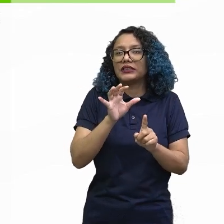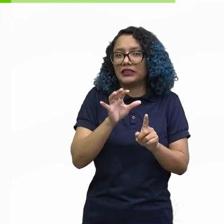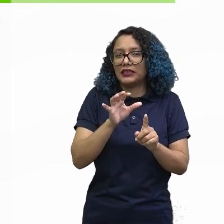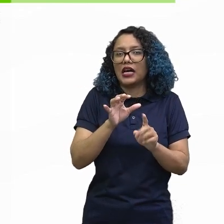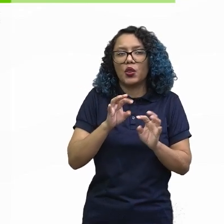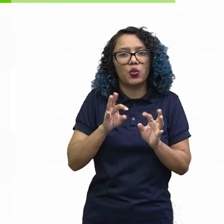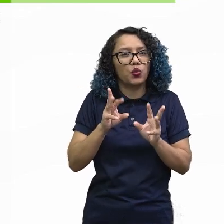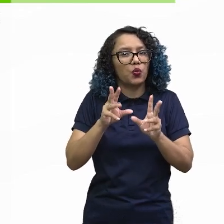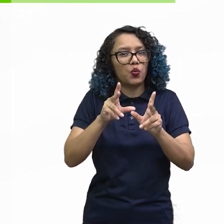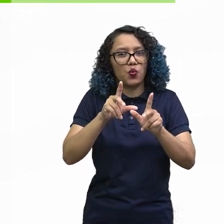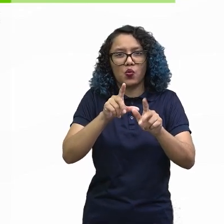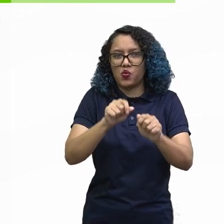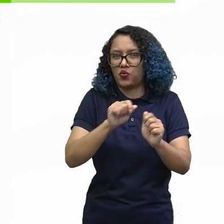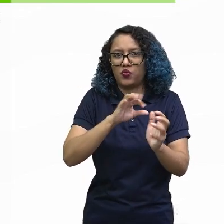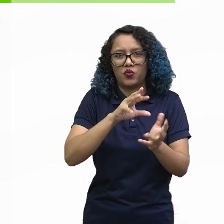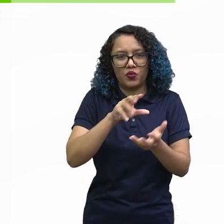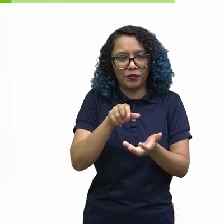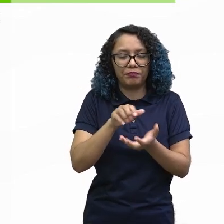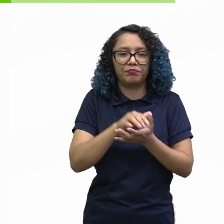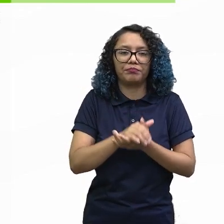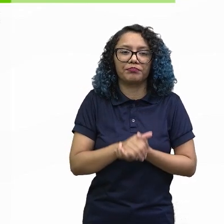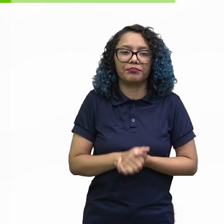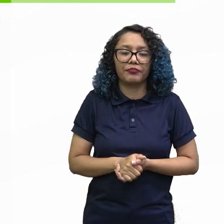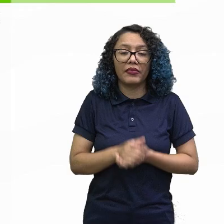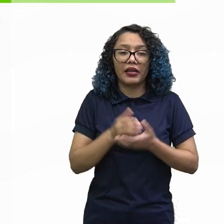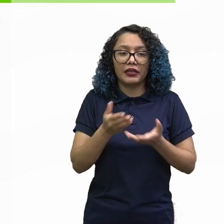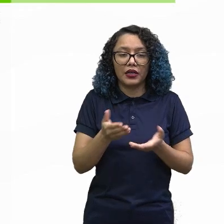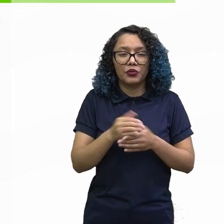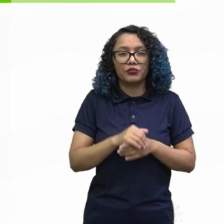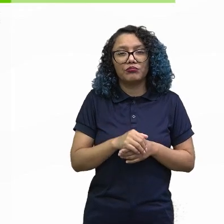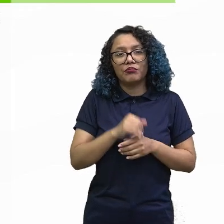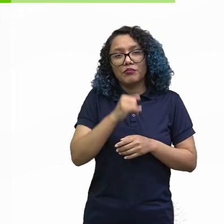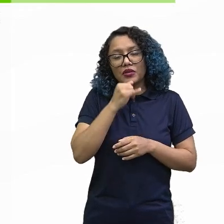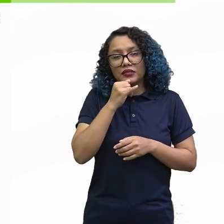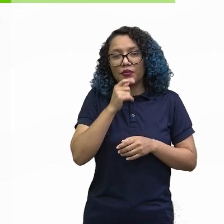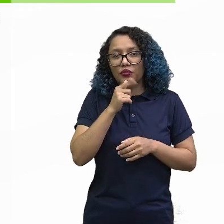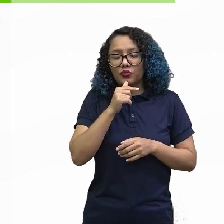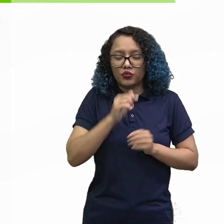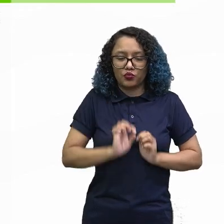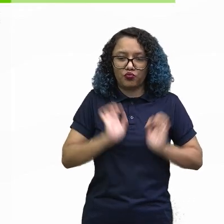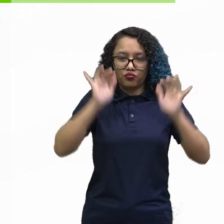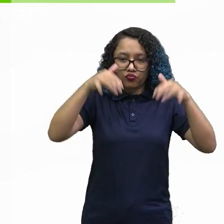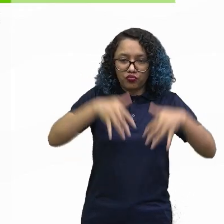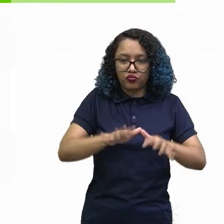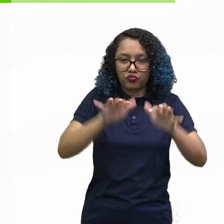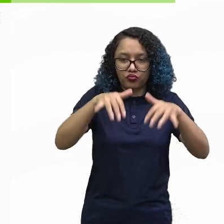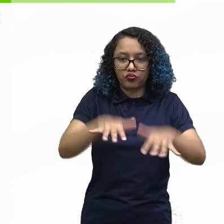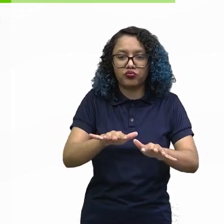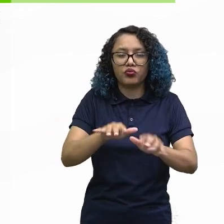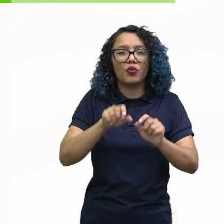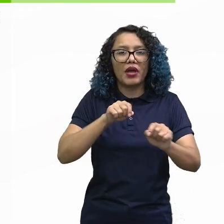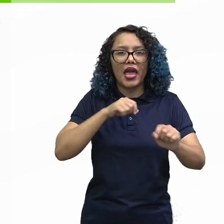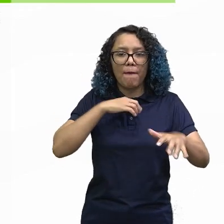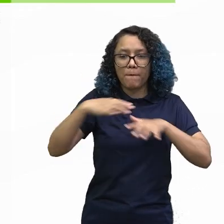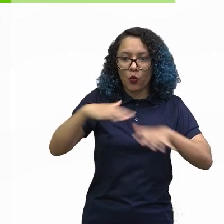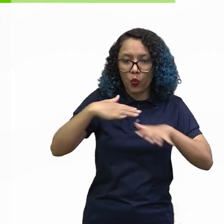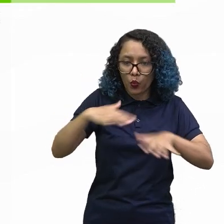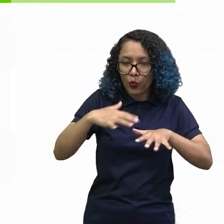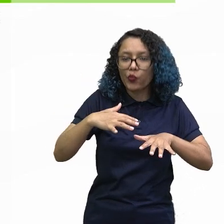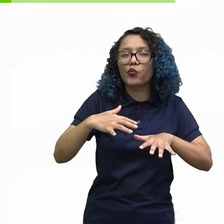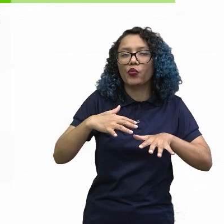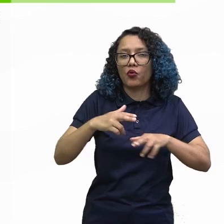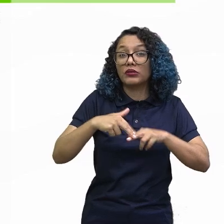né? Como eu estava falando, né, as tsunamis já são provocadas, por exemplo, por abalos sísmicos, né, que acontecem